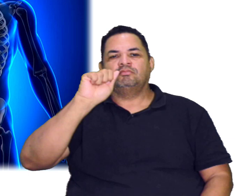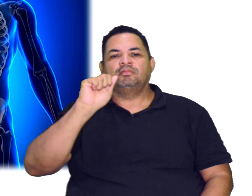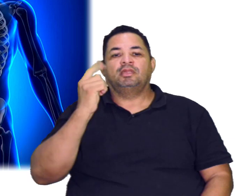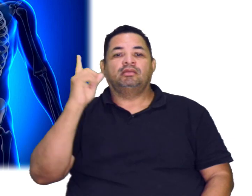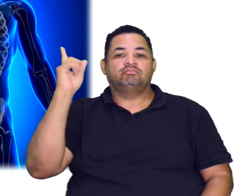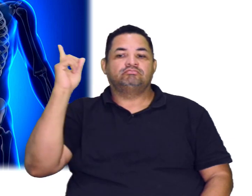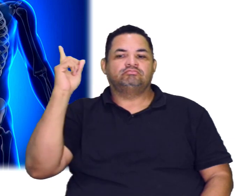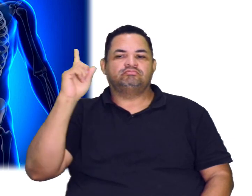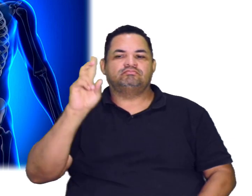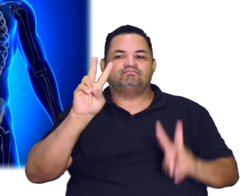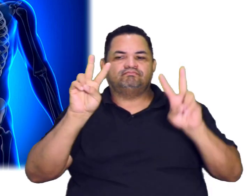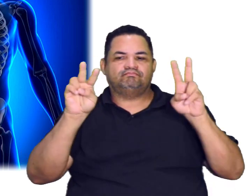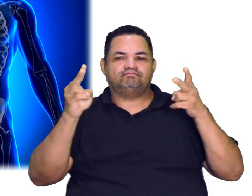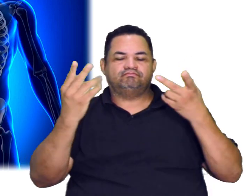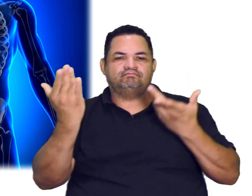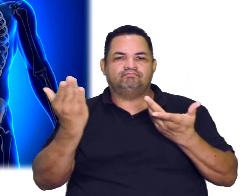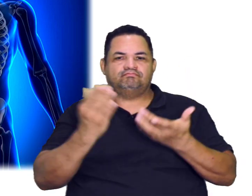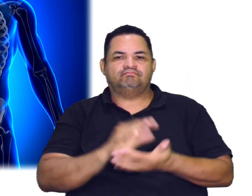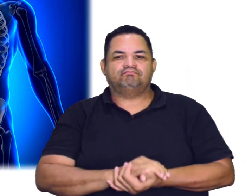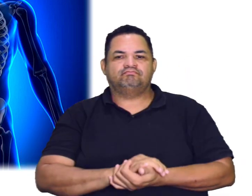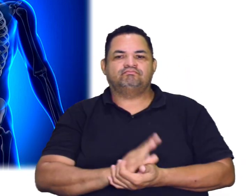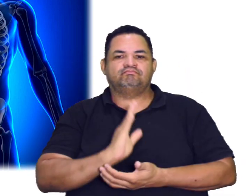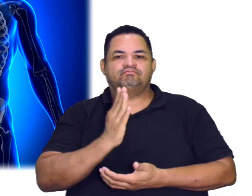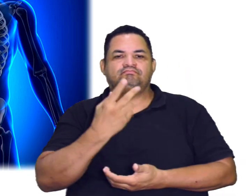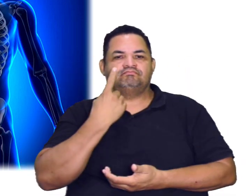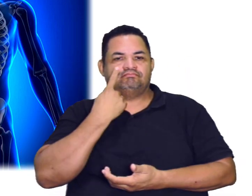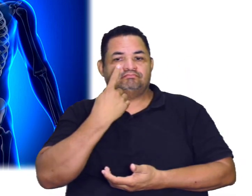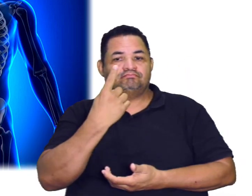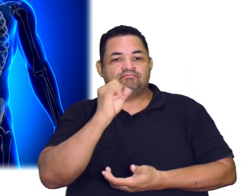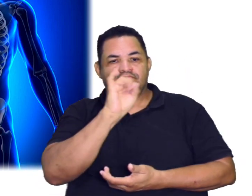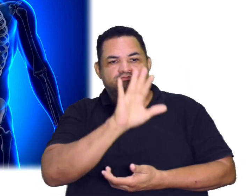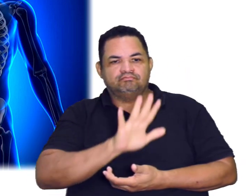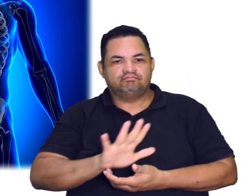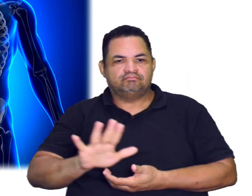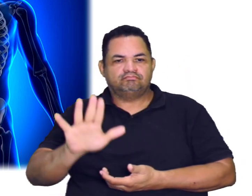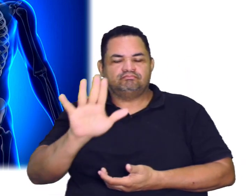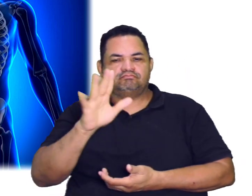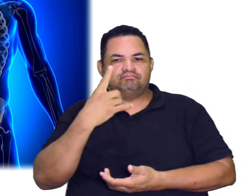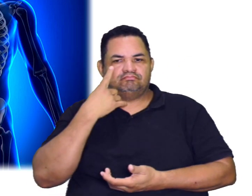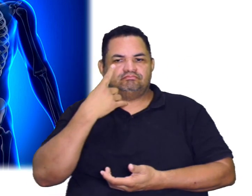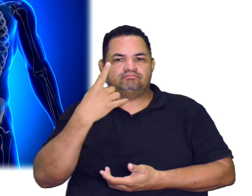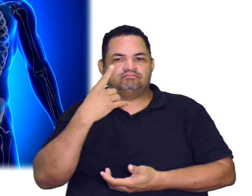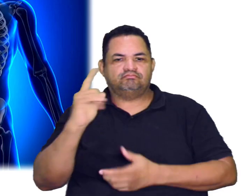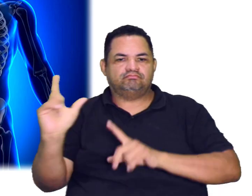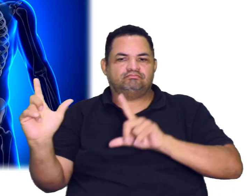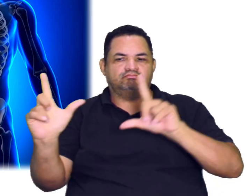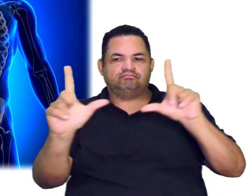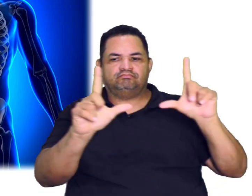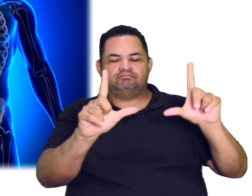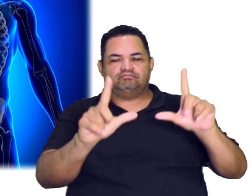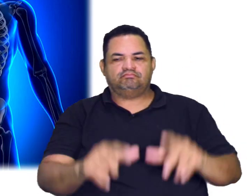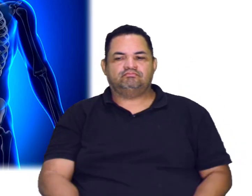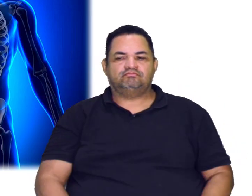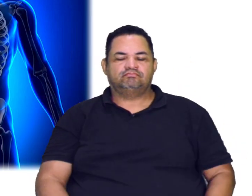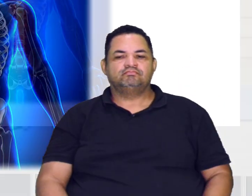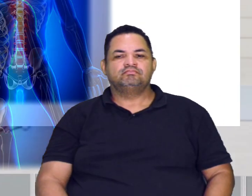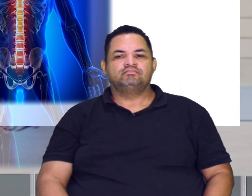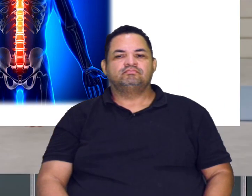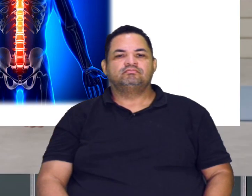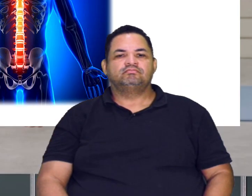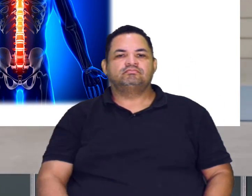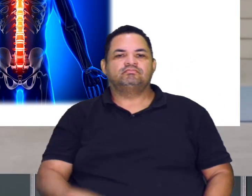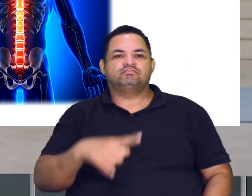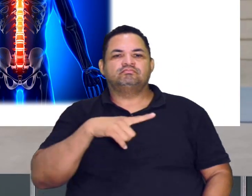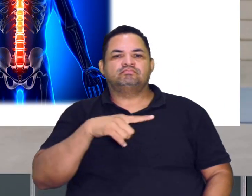Anatomia da coluna vertebral. Prof, eu já vi algumas imagens e aí eu entro aqui nesse slide com você. Eu já vi